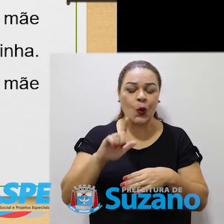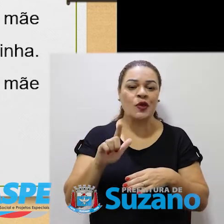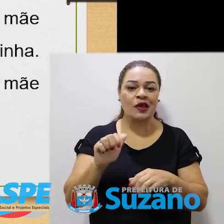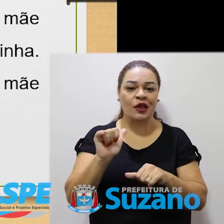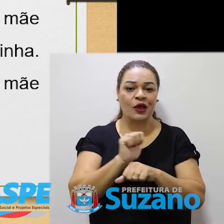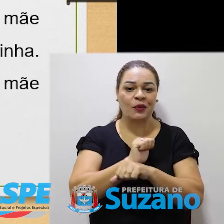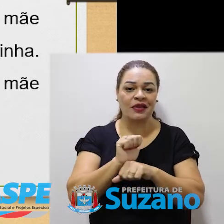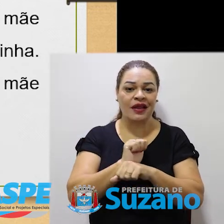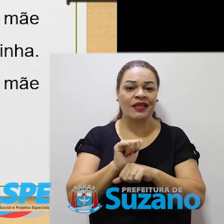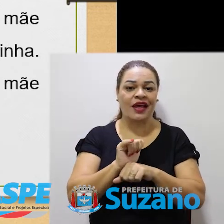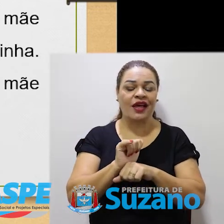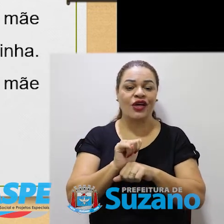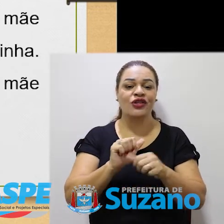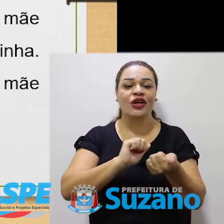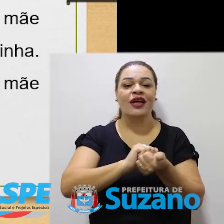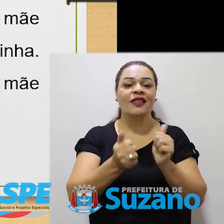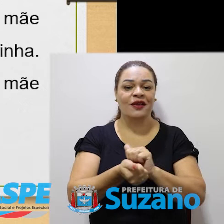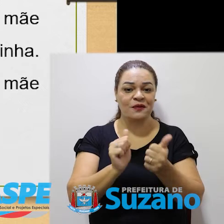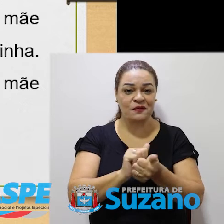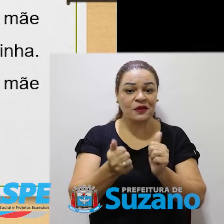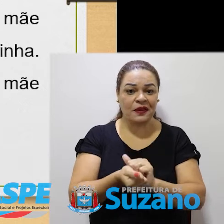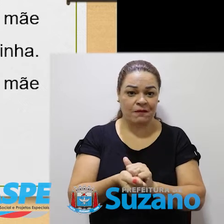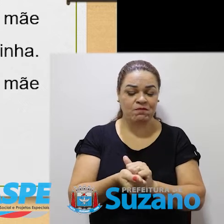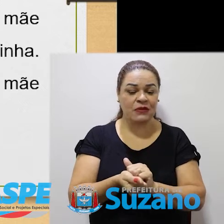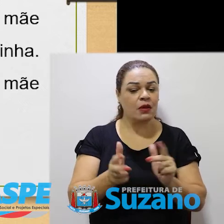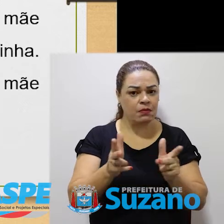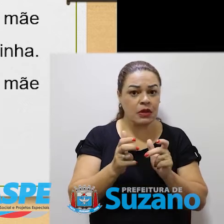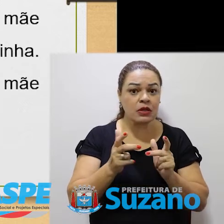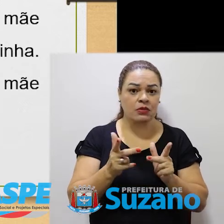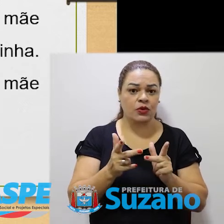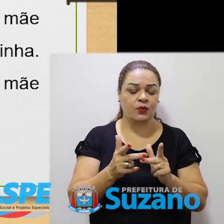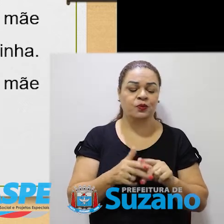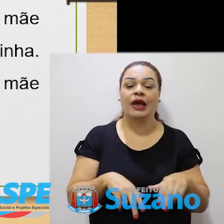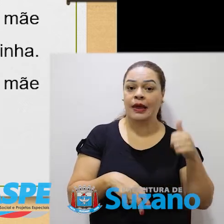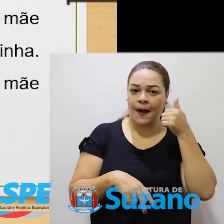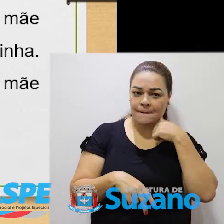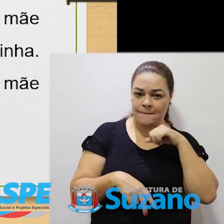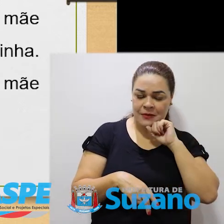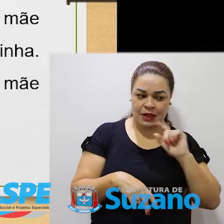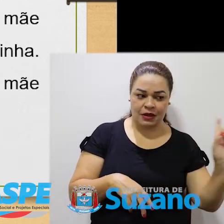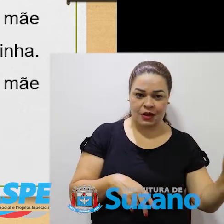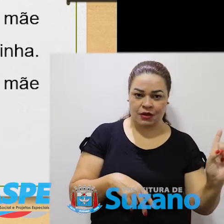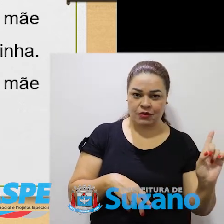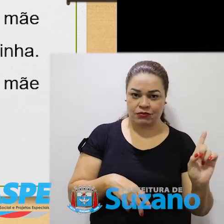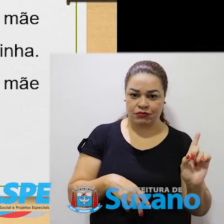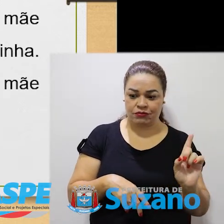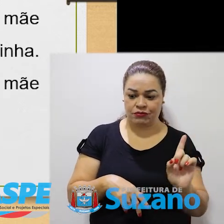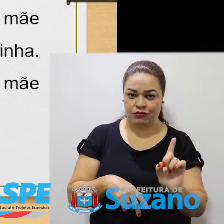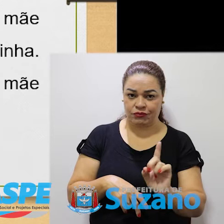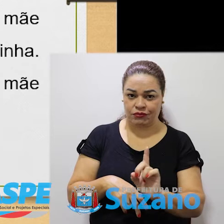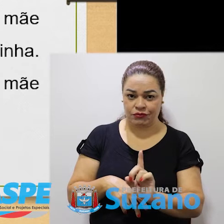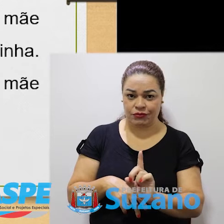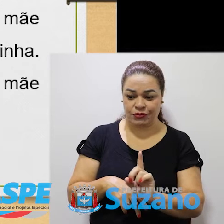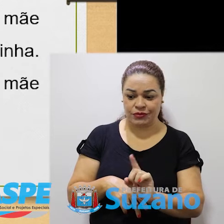contente em se acostumar com as necessidades peculiares da amiga. Um dia, a mãe da menina aproximou-se e moveu seus lábios. E